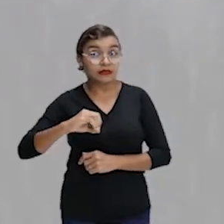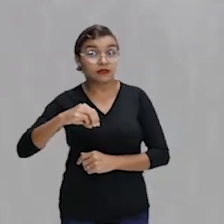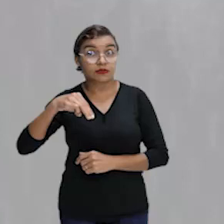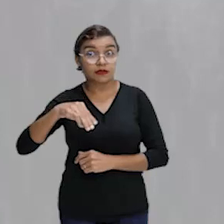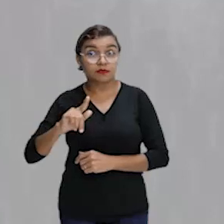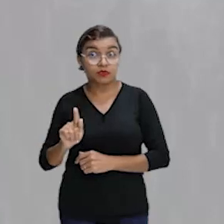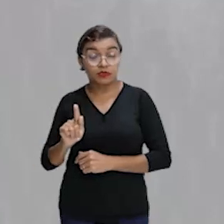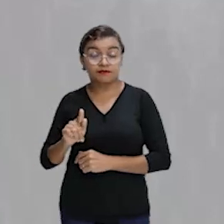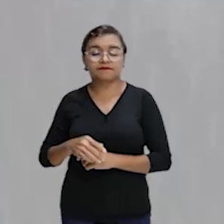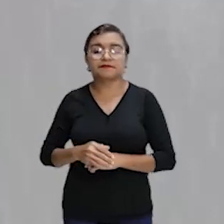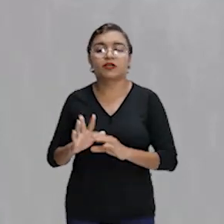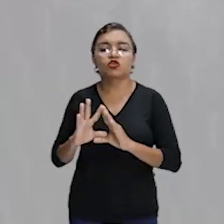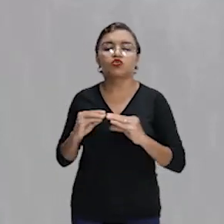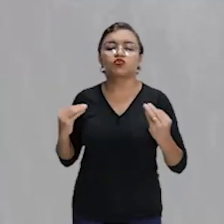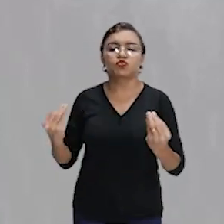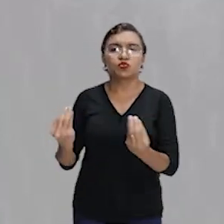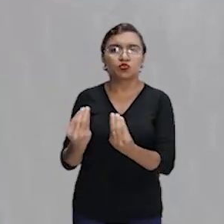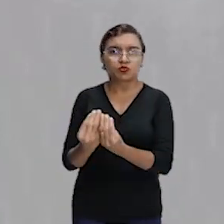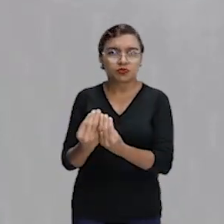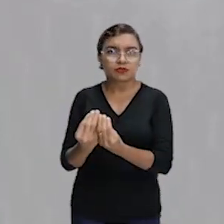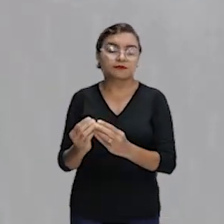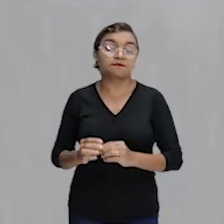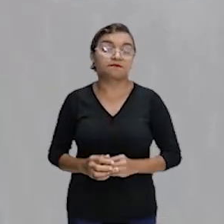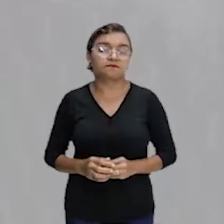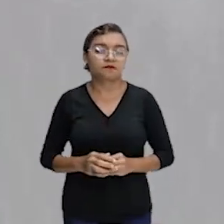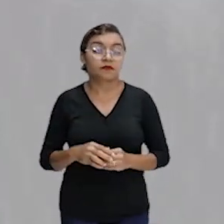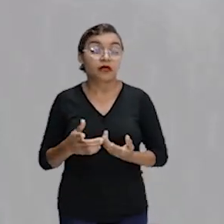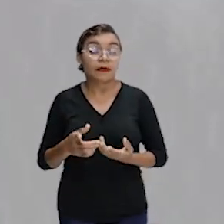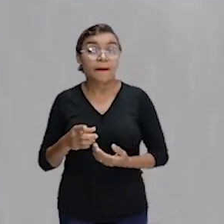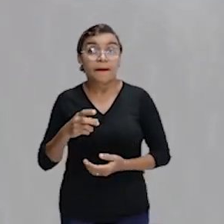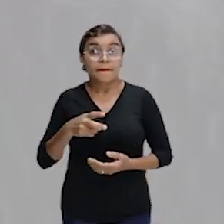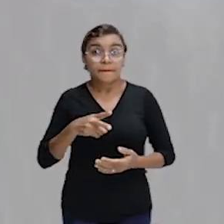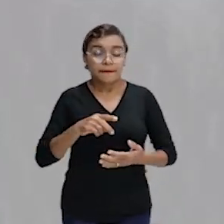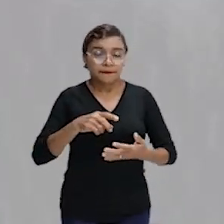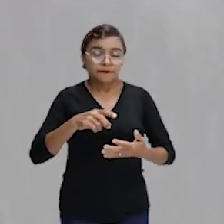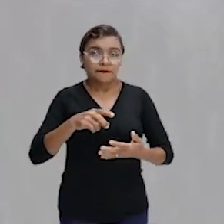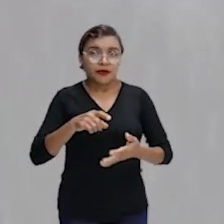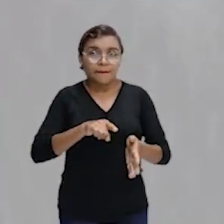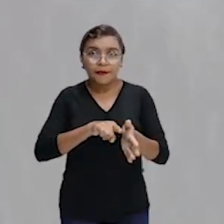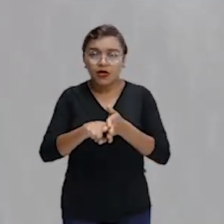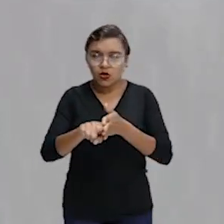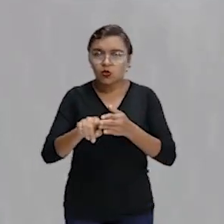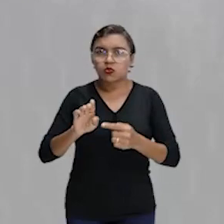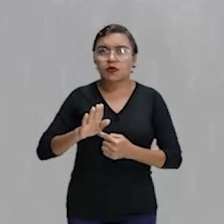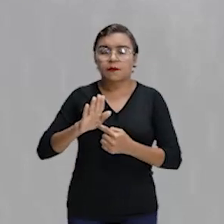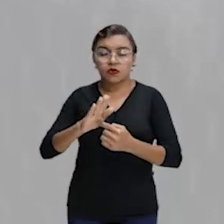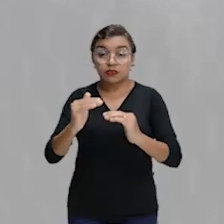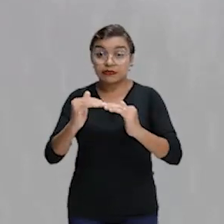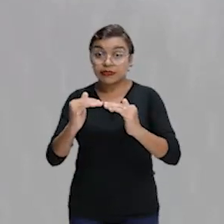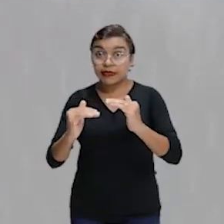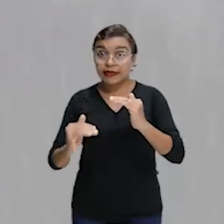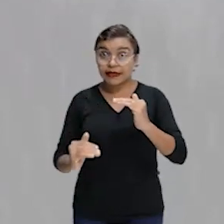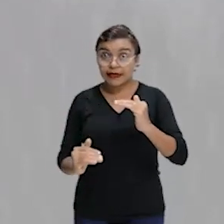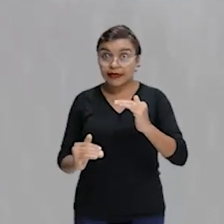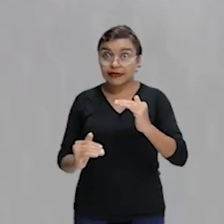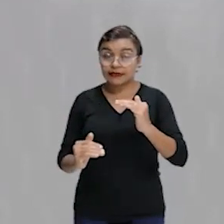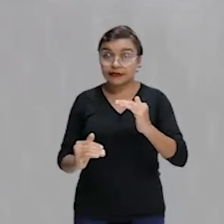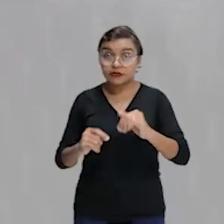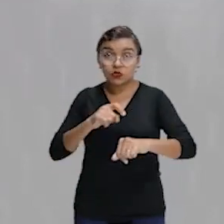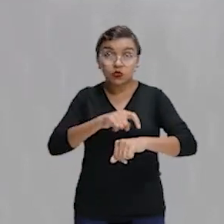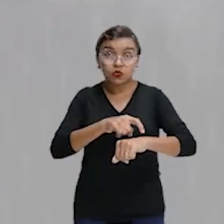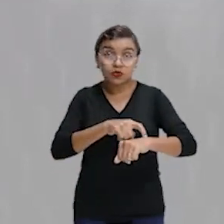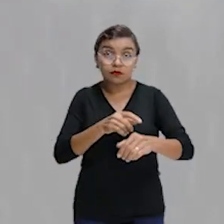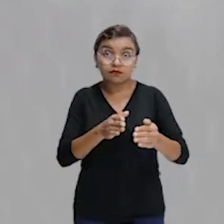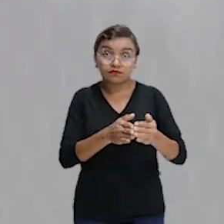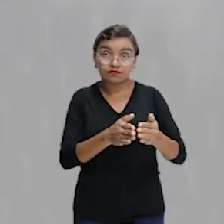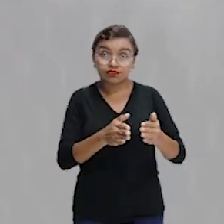substância. Perceba que lá no enunciado, ele falou que decresce com o passar do tempo e ele te disse uma porcentagem